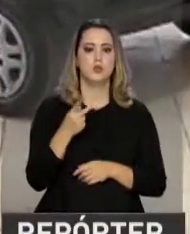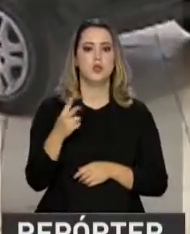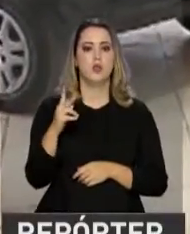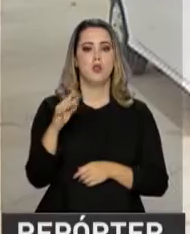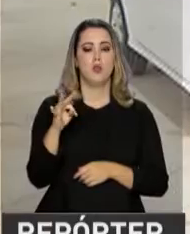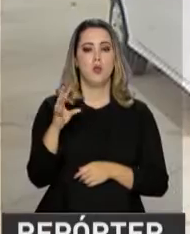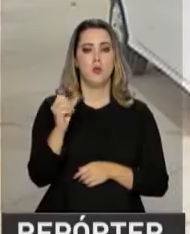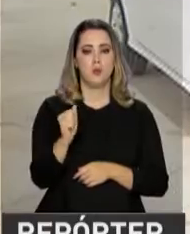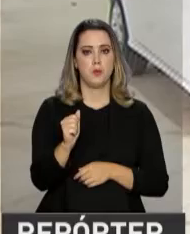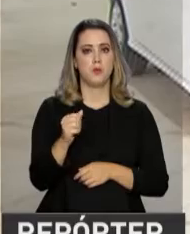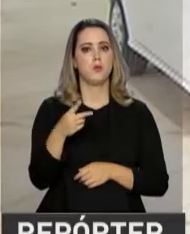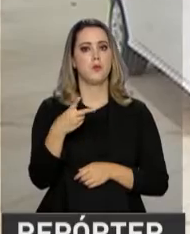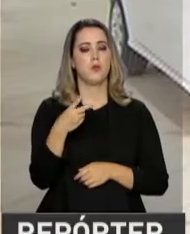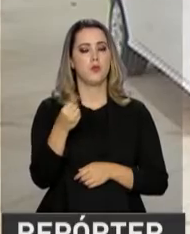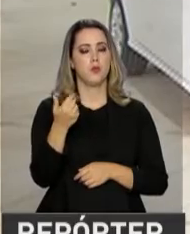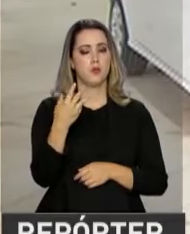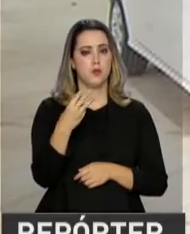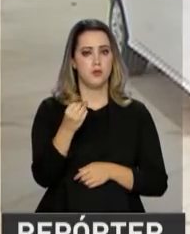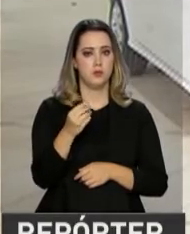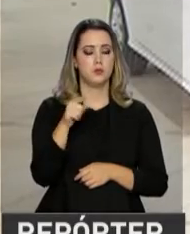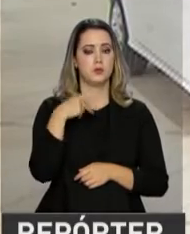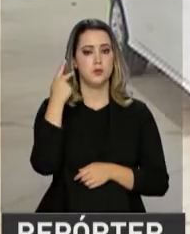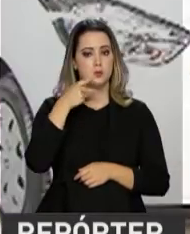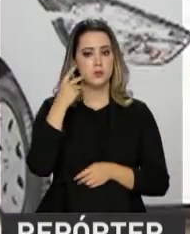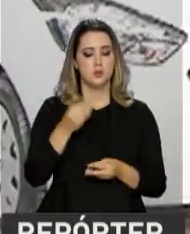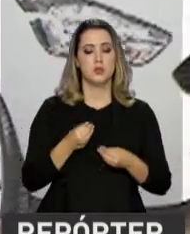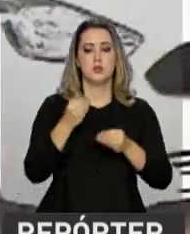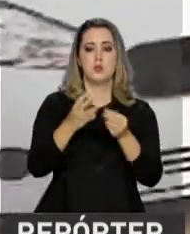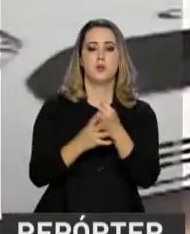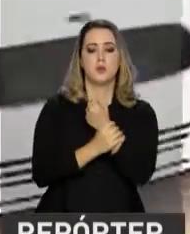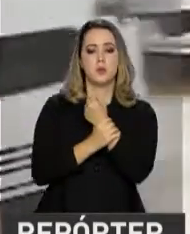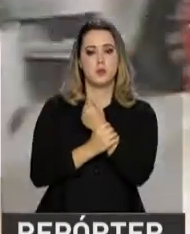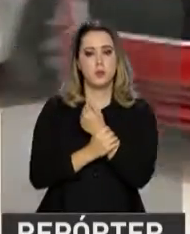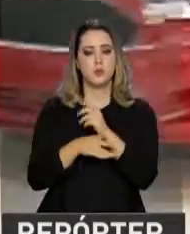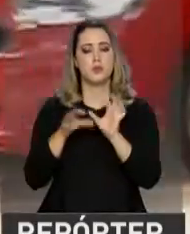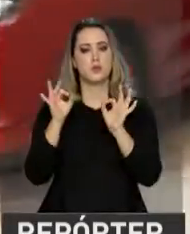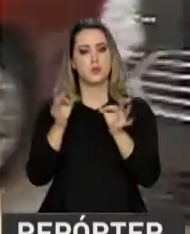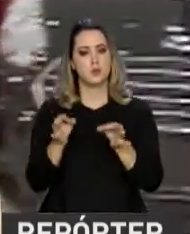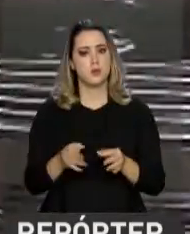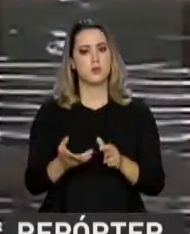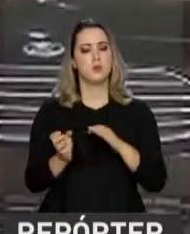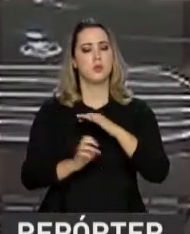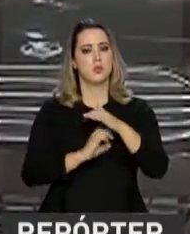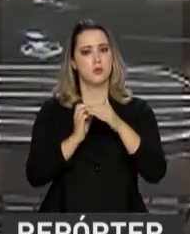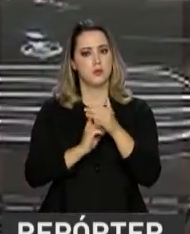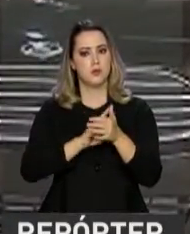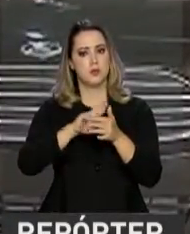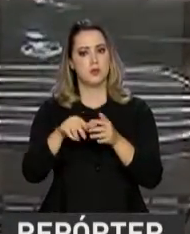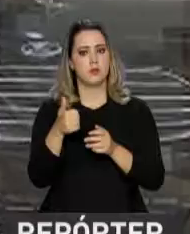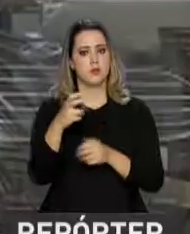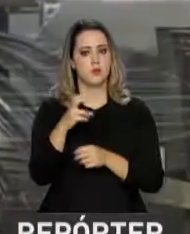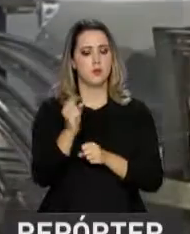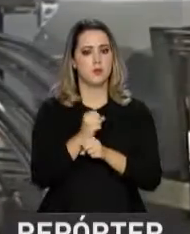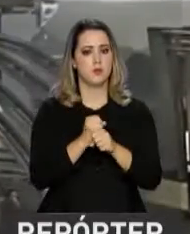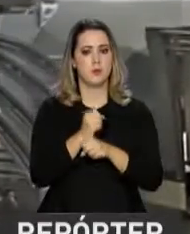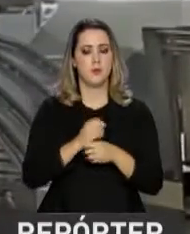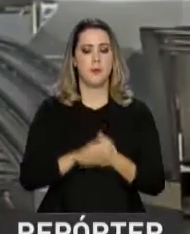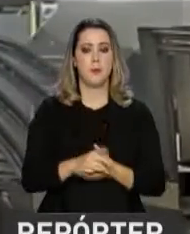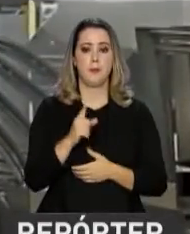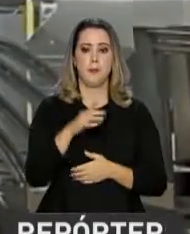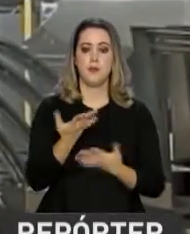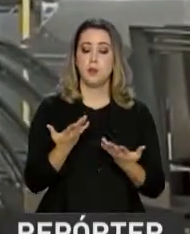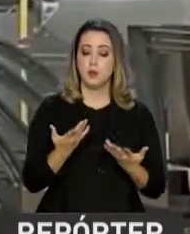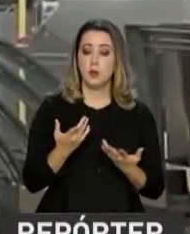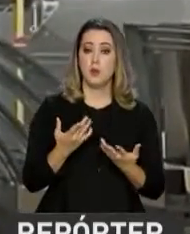2030 que será uma política que dá uma segurança jurídica a prioridade para os investimentos nos próximos 15 anos para produzir